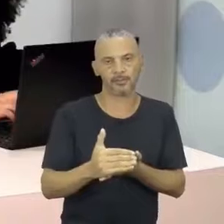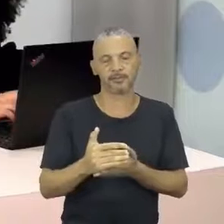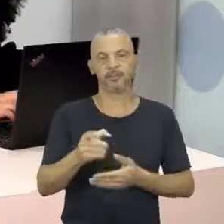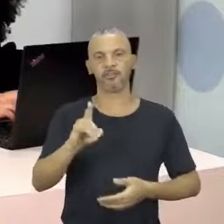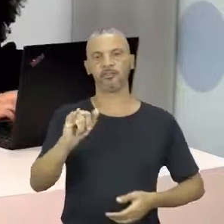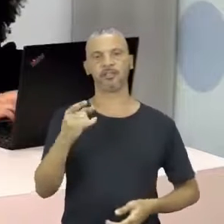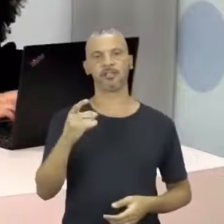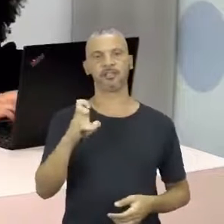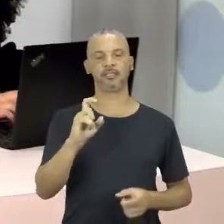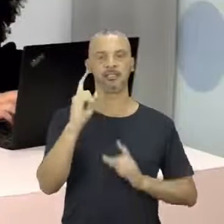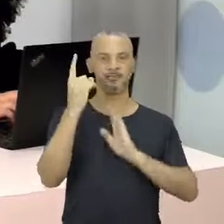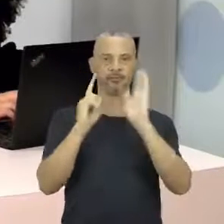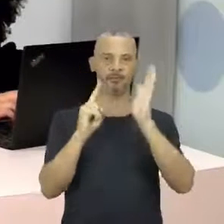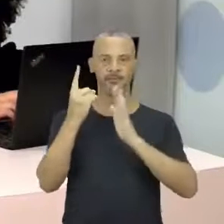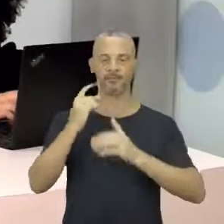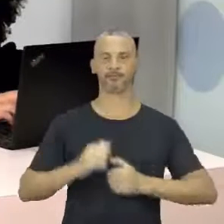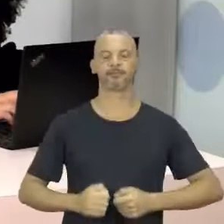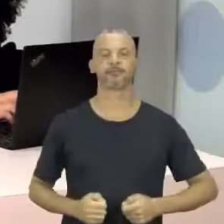dia 15 de fevereiro.